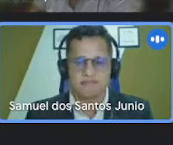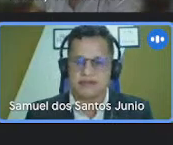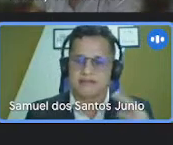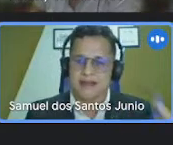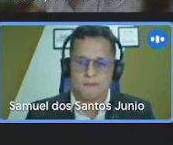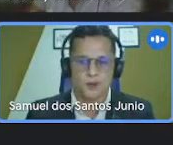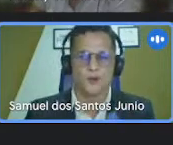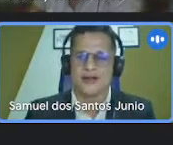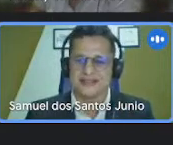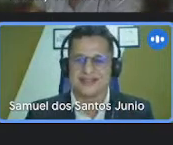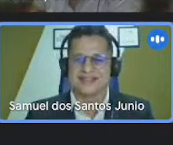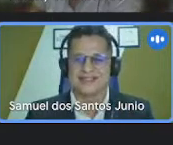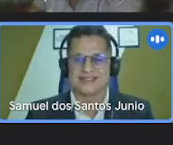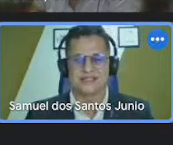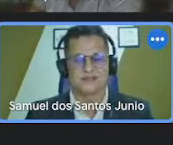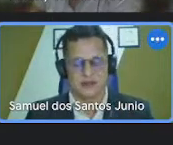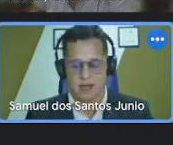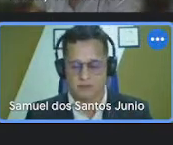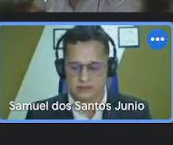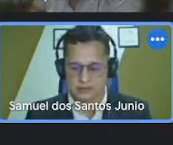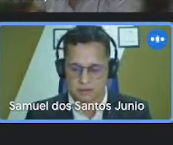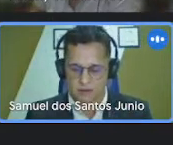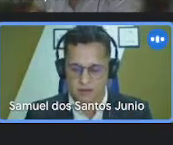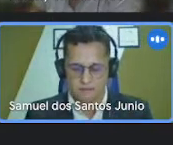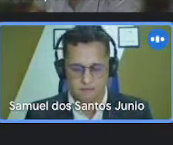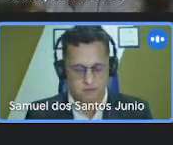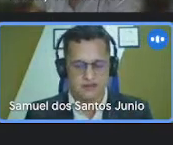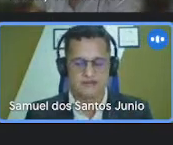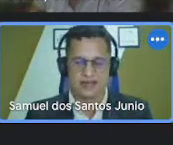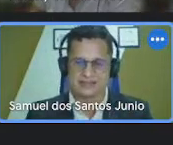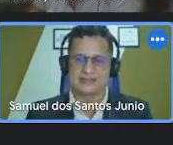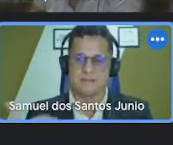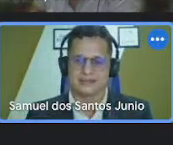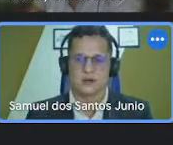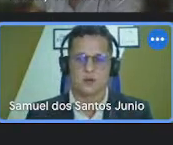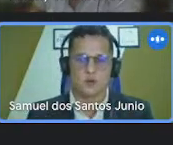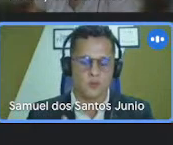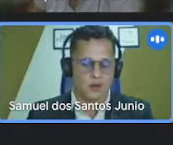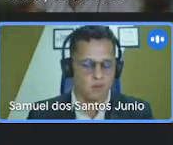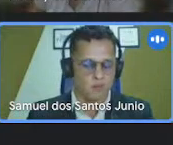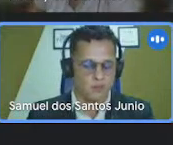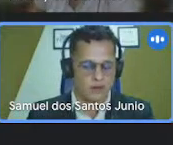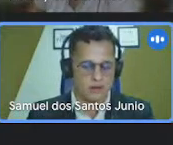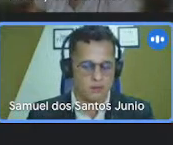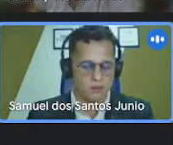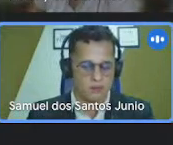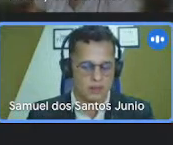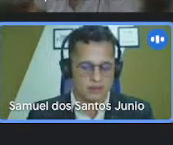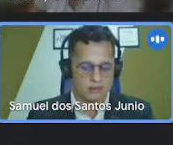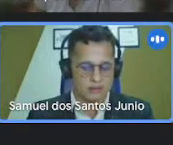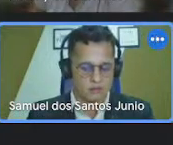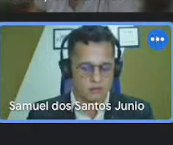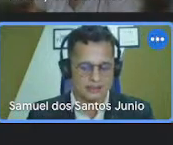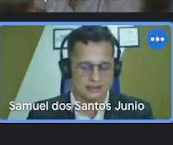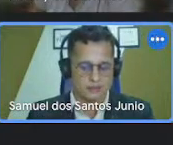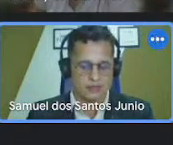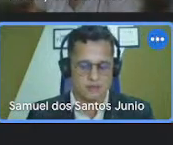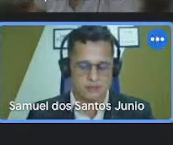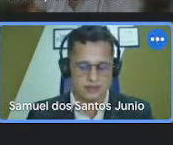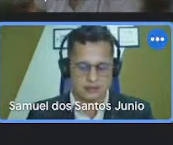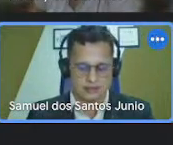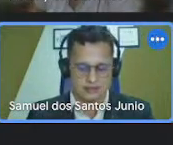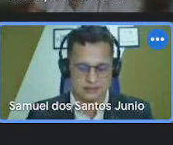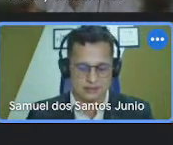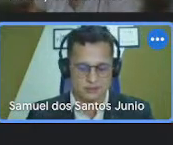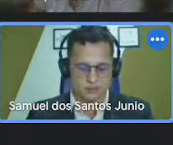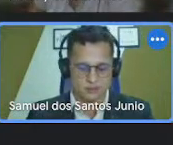Dani, que lembrou aí nesse final, senão vou verificar se tem mais alguma colocação aqui